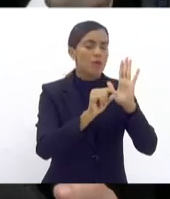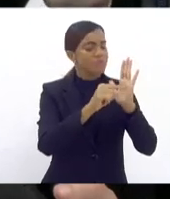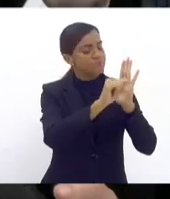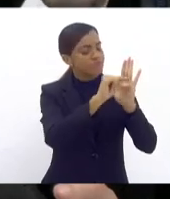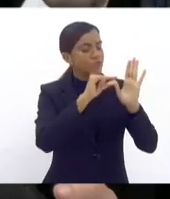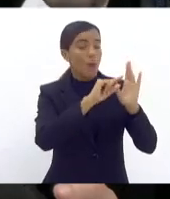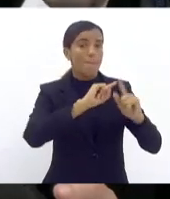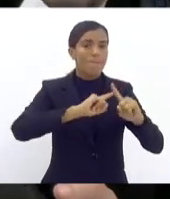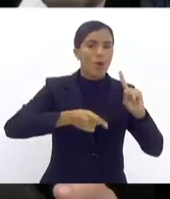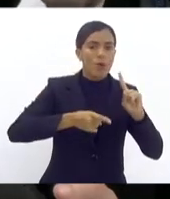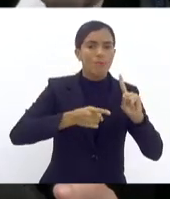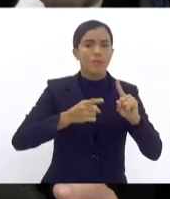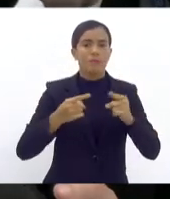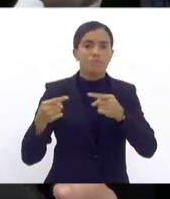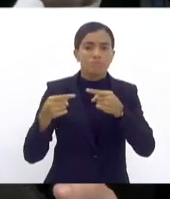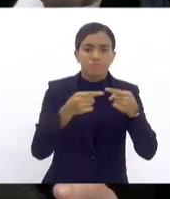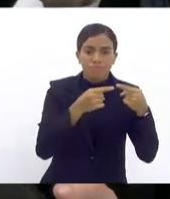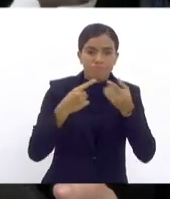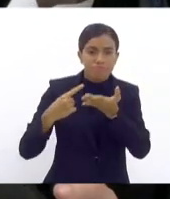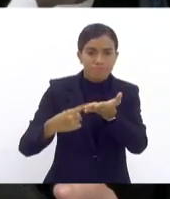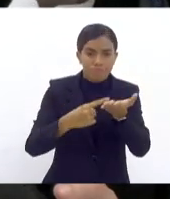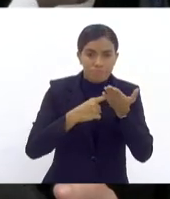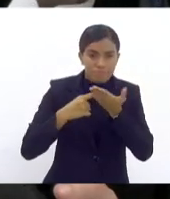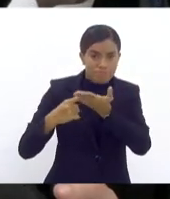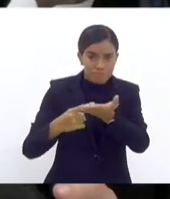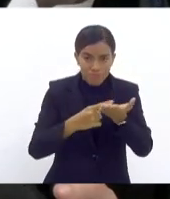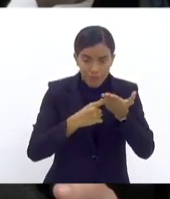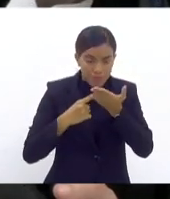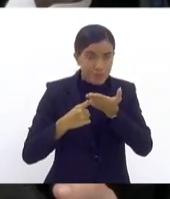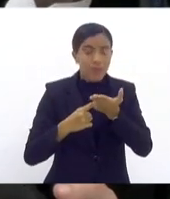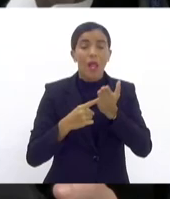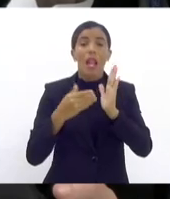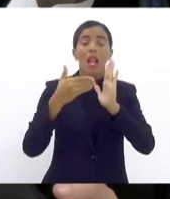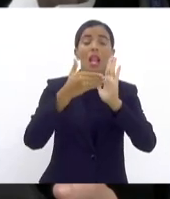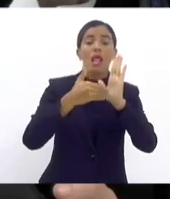com operadoras de plano de assistência à saúde,